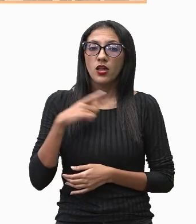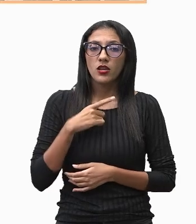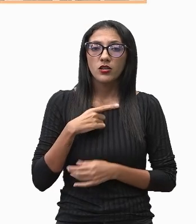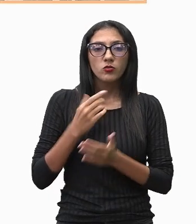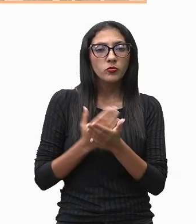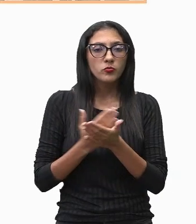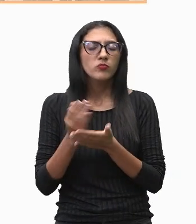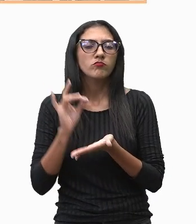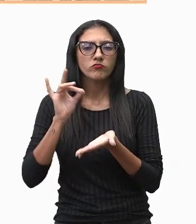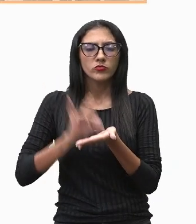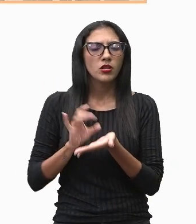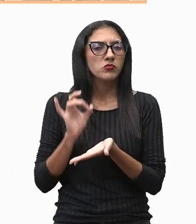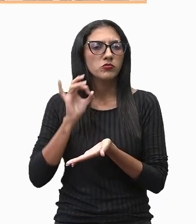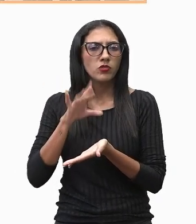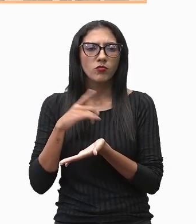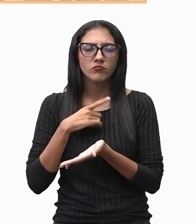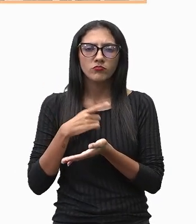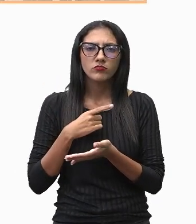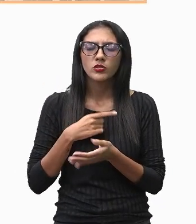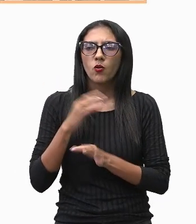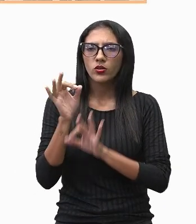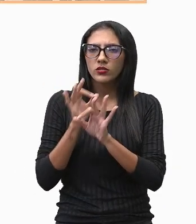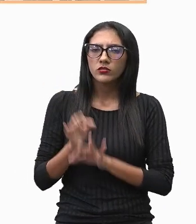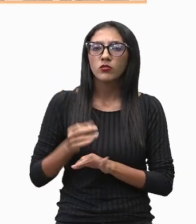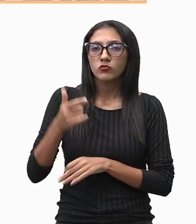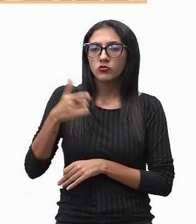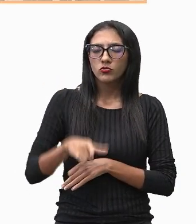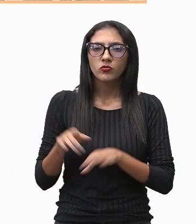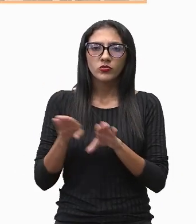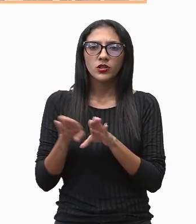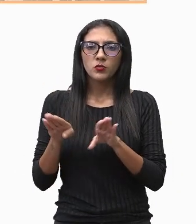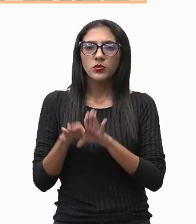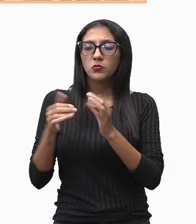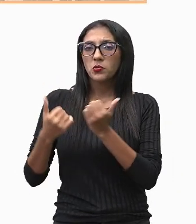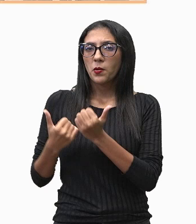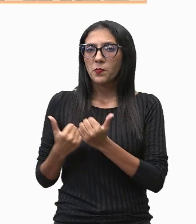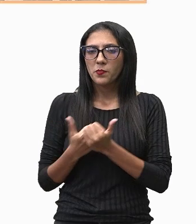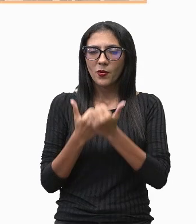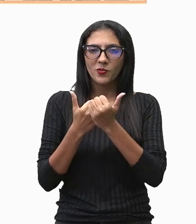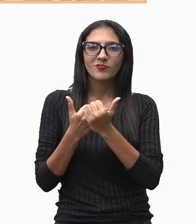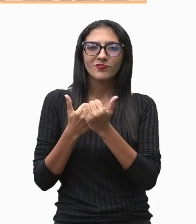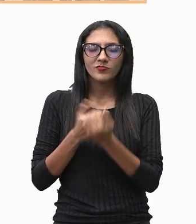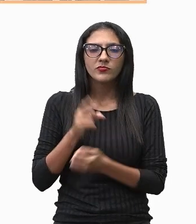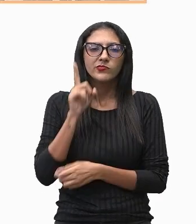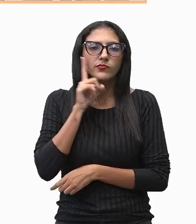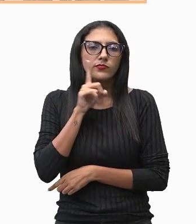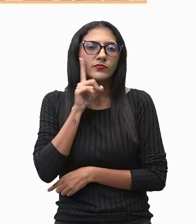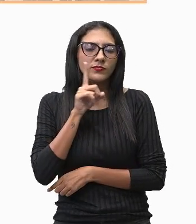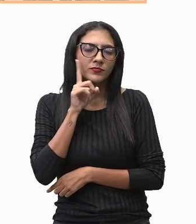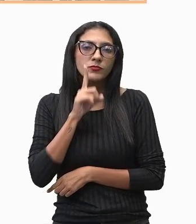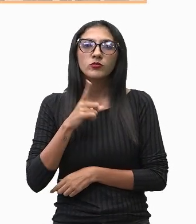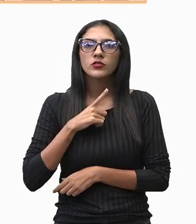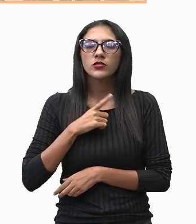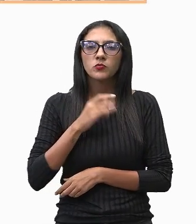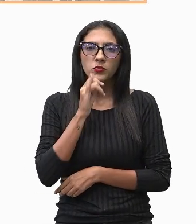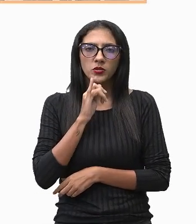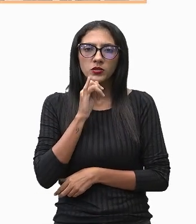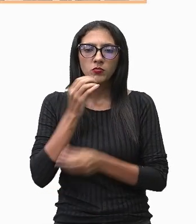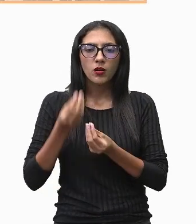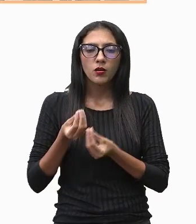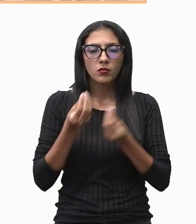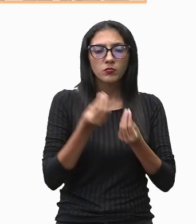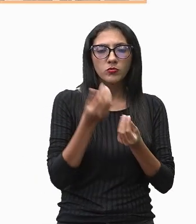da reconstrução, o apoio, digamos assim, que os Estados Unidos oferecia aos